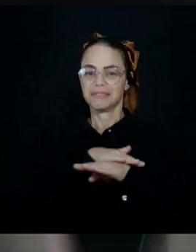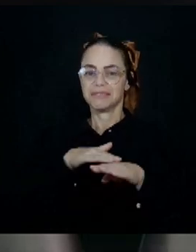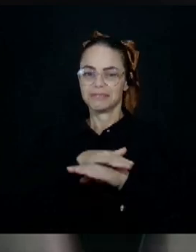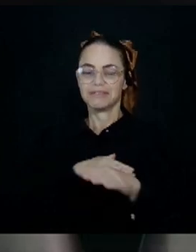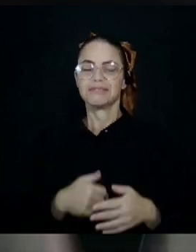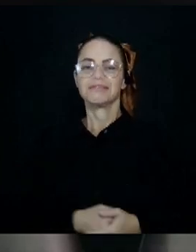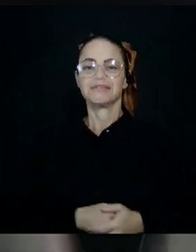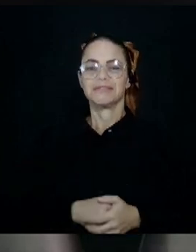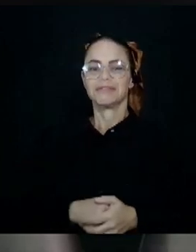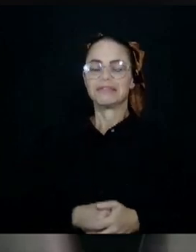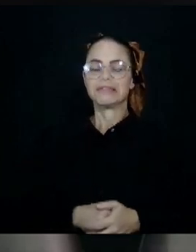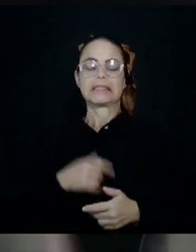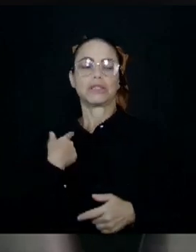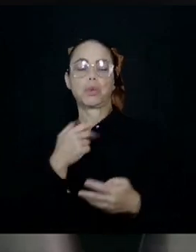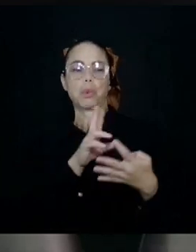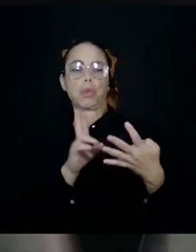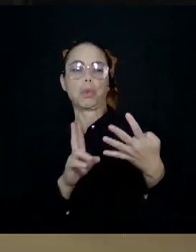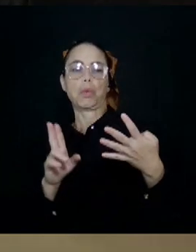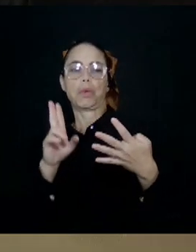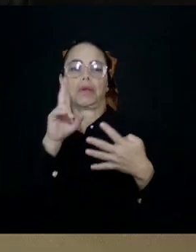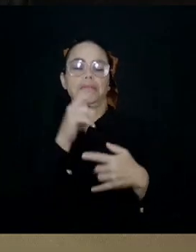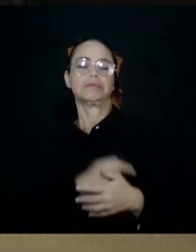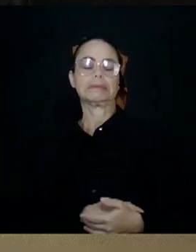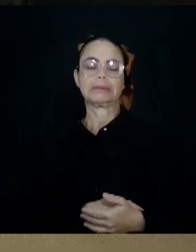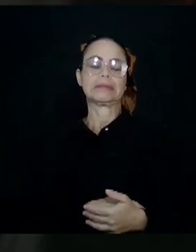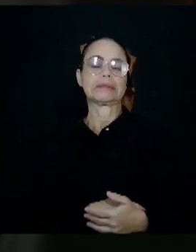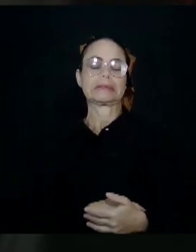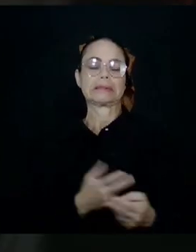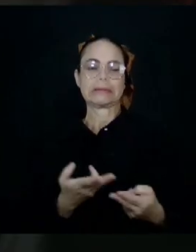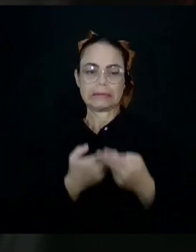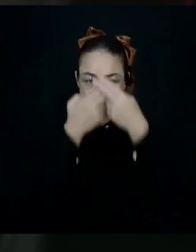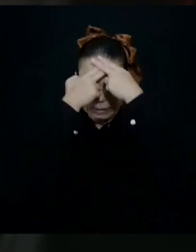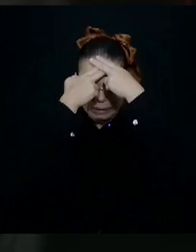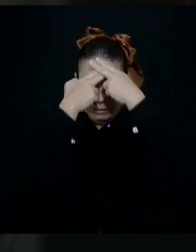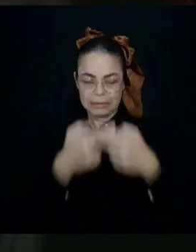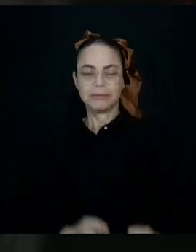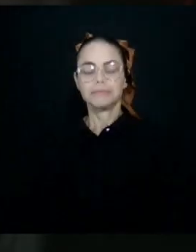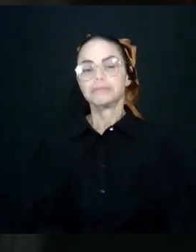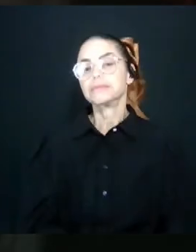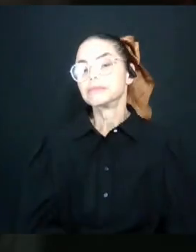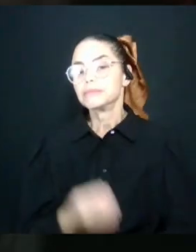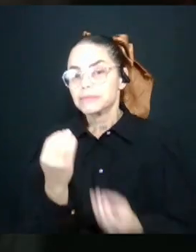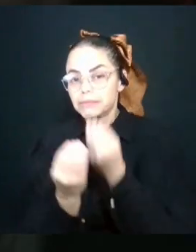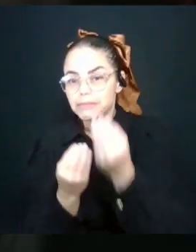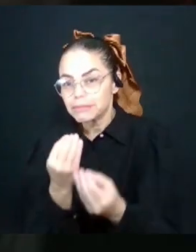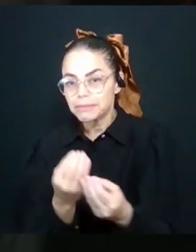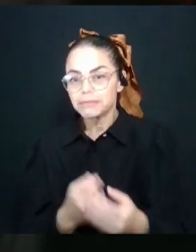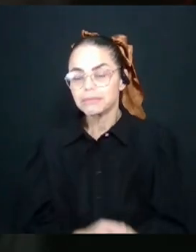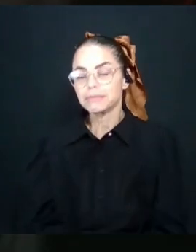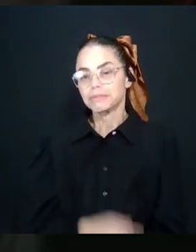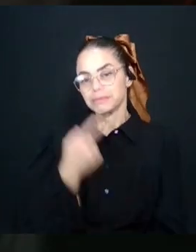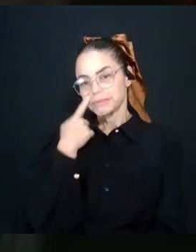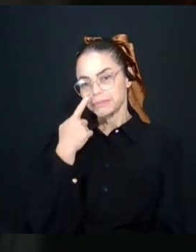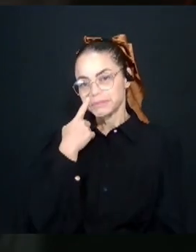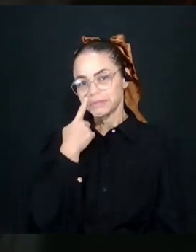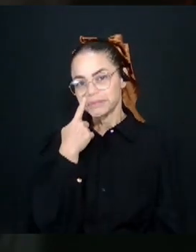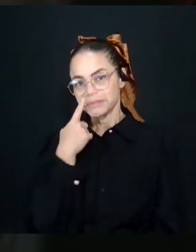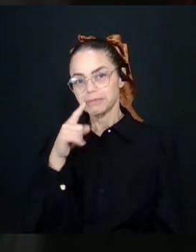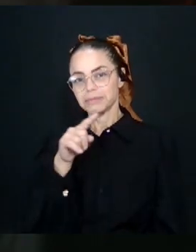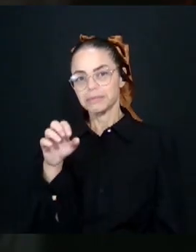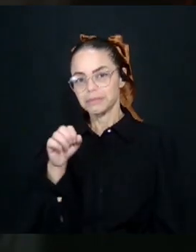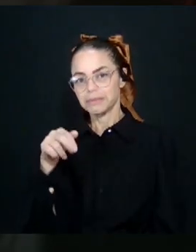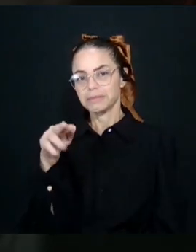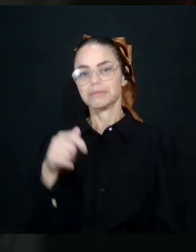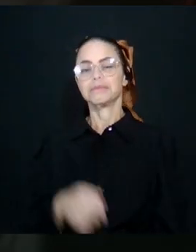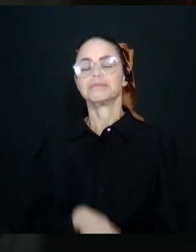que tanto nos aprisionam. É verdade, né? E como aprisiona. Olha só, pelo Zoom, direto de Curitiba, né, capital do